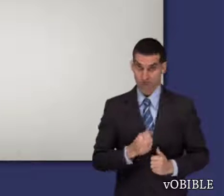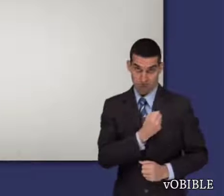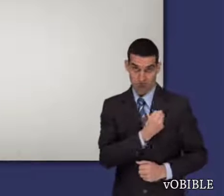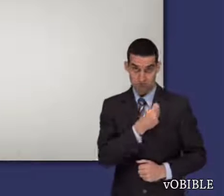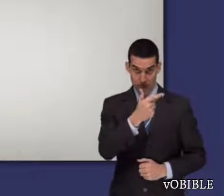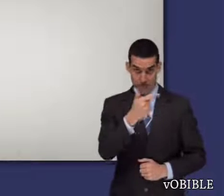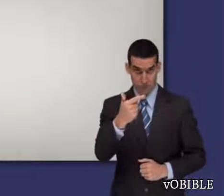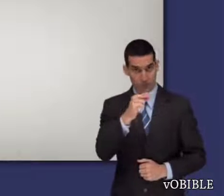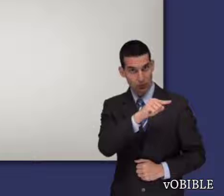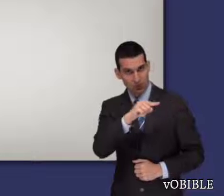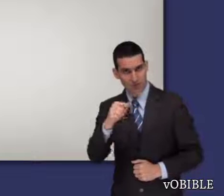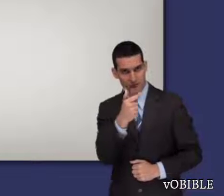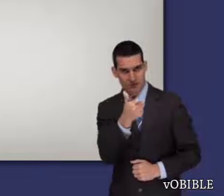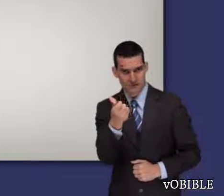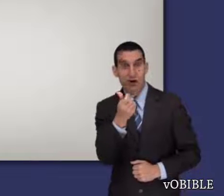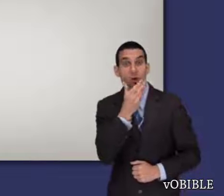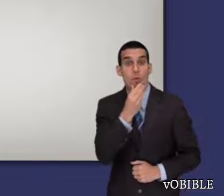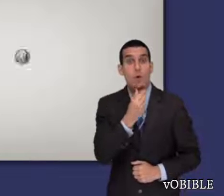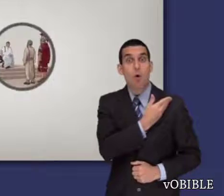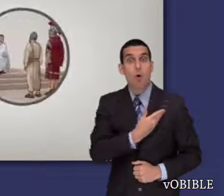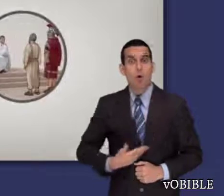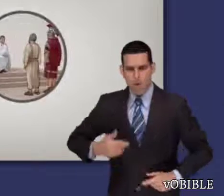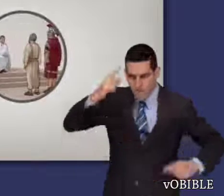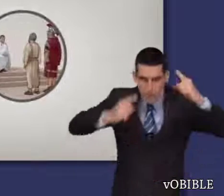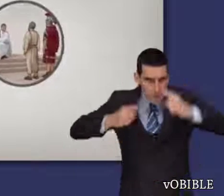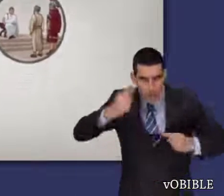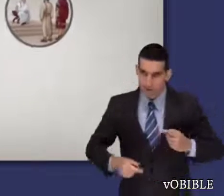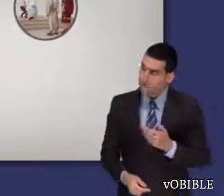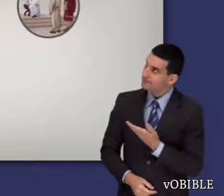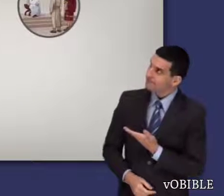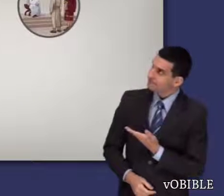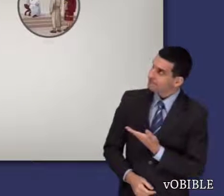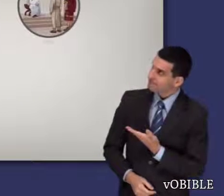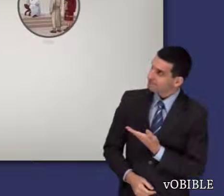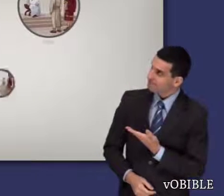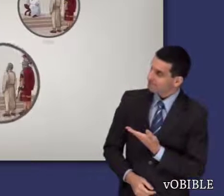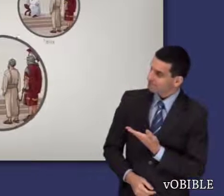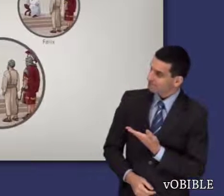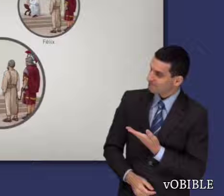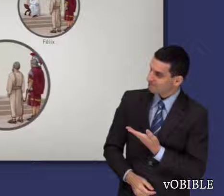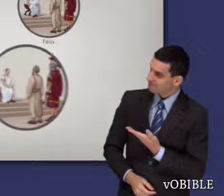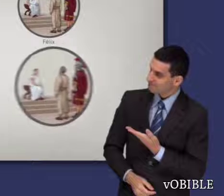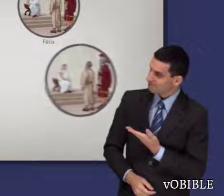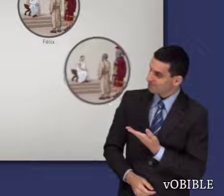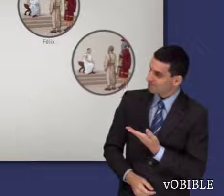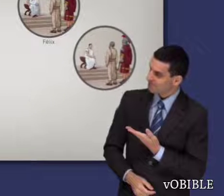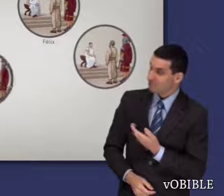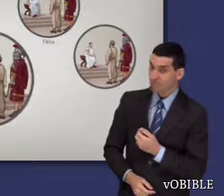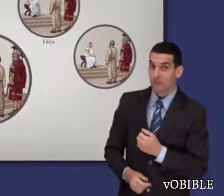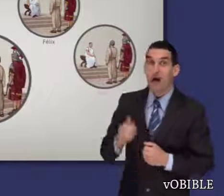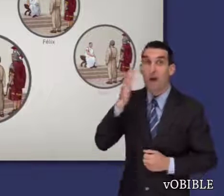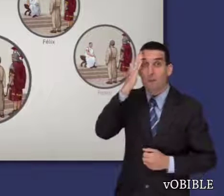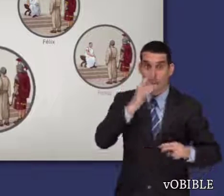26 mostram a defesa de Paulo. Ele se apresenta perante Félix, o governador da Judéia, seu sucessor Festo e o